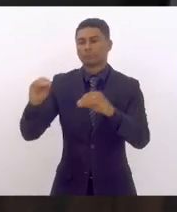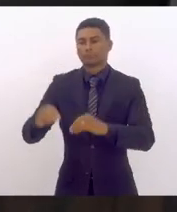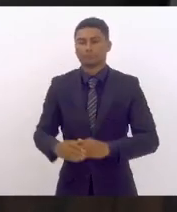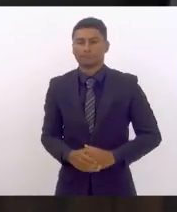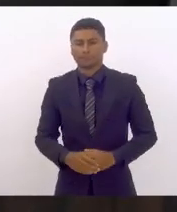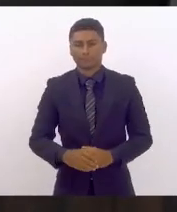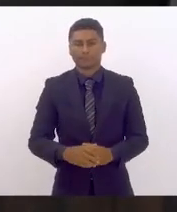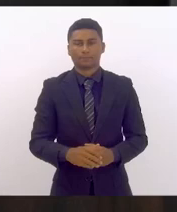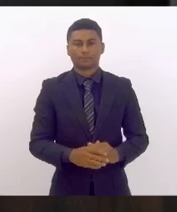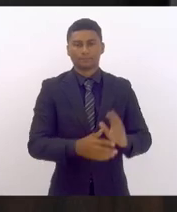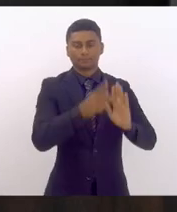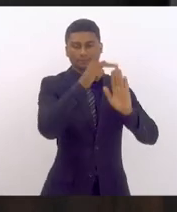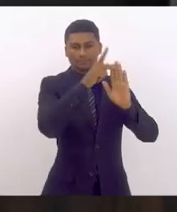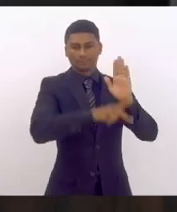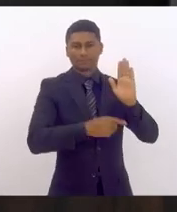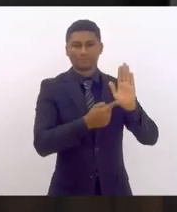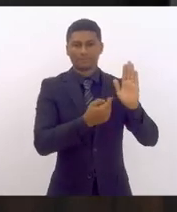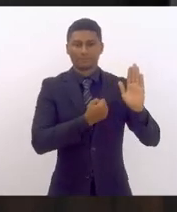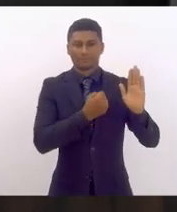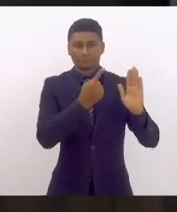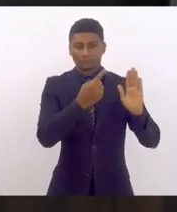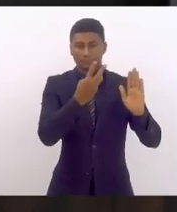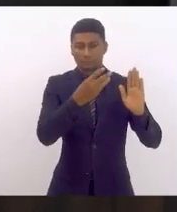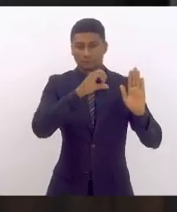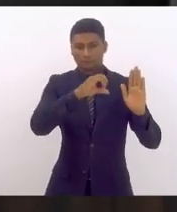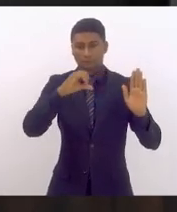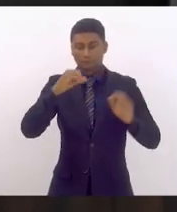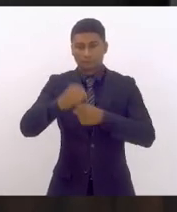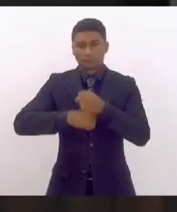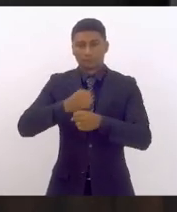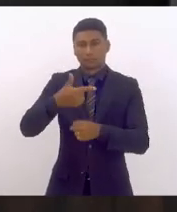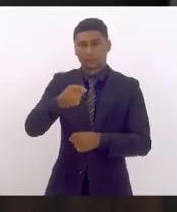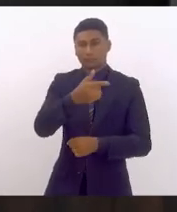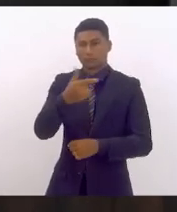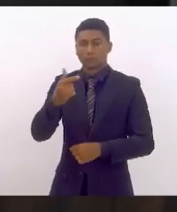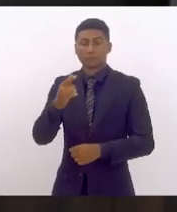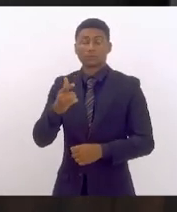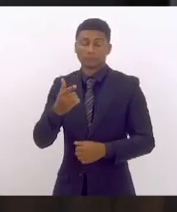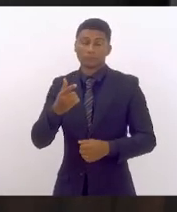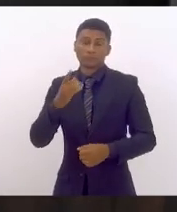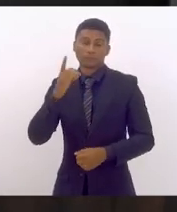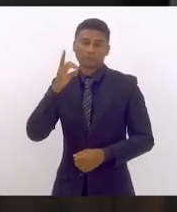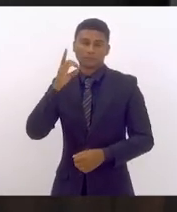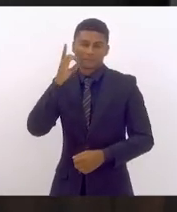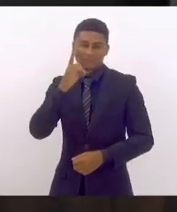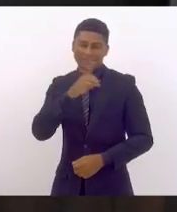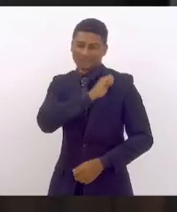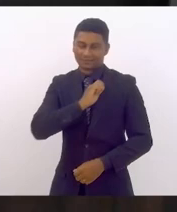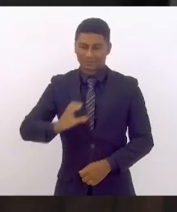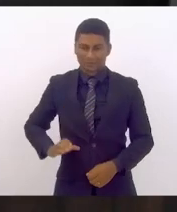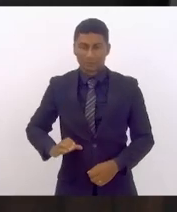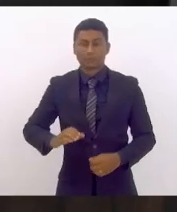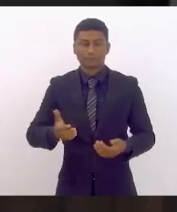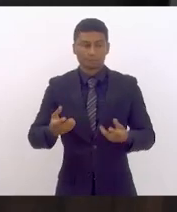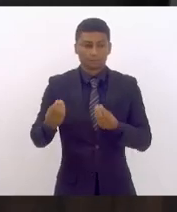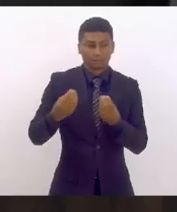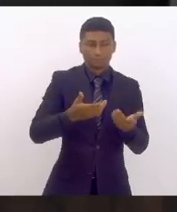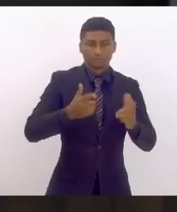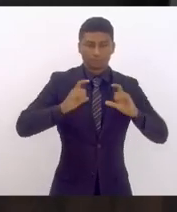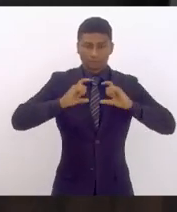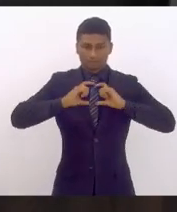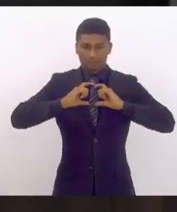promulgação projeto de resolução número 1399 de 22 de autoria deputado Siciliano consegue medalha Tiradentes respectivo diploma